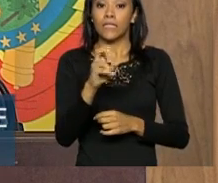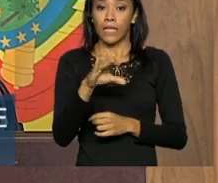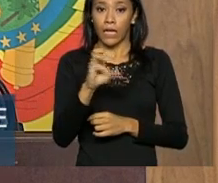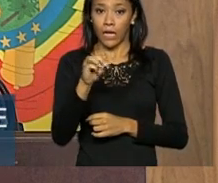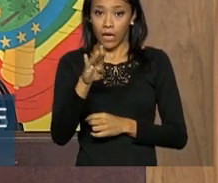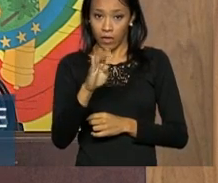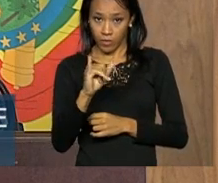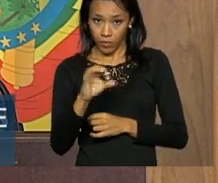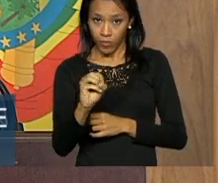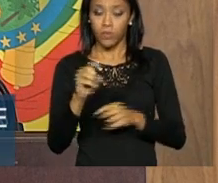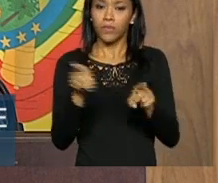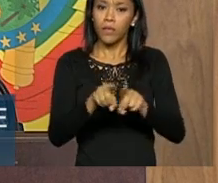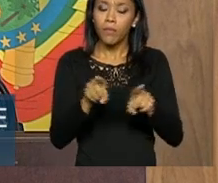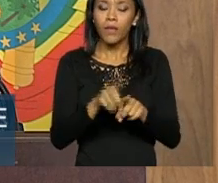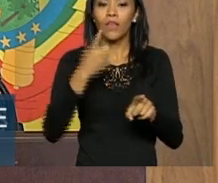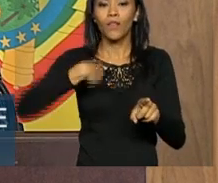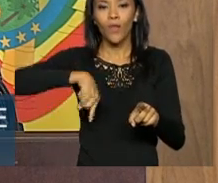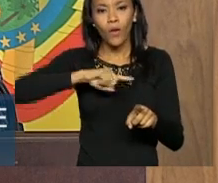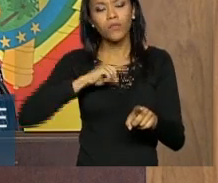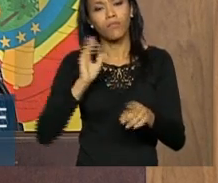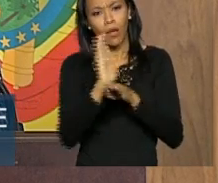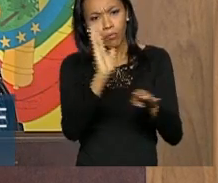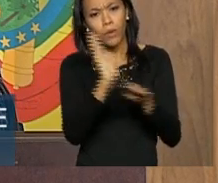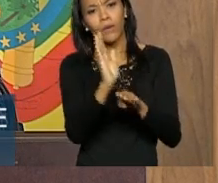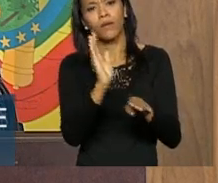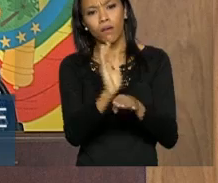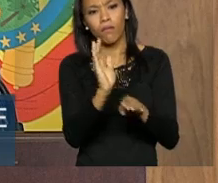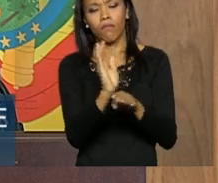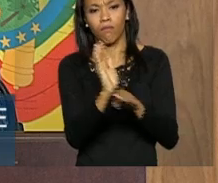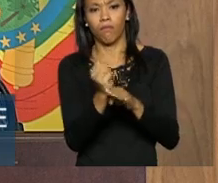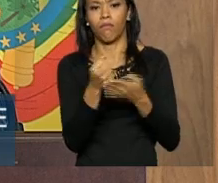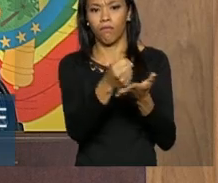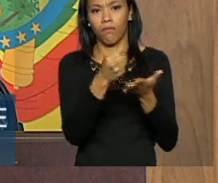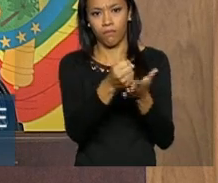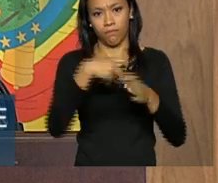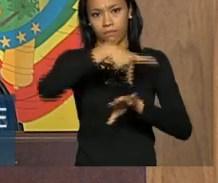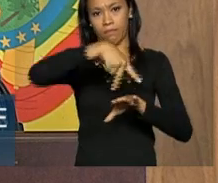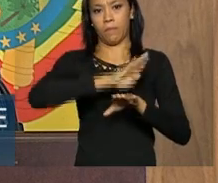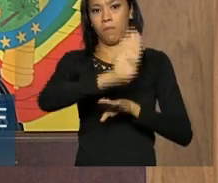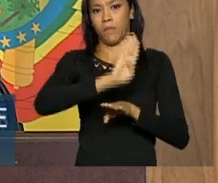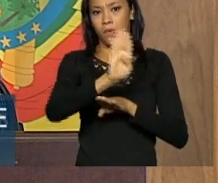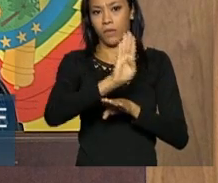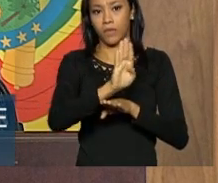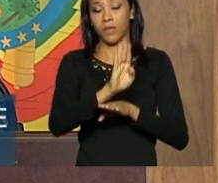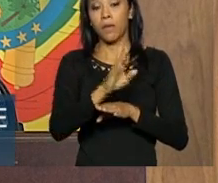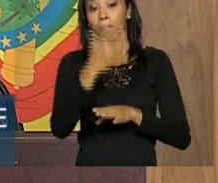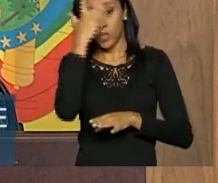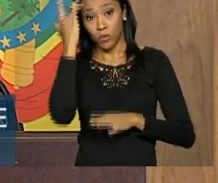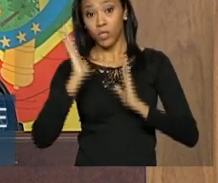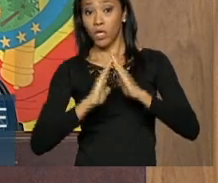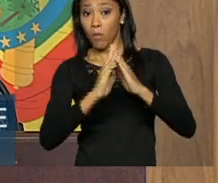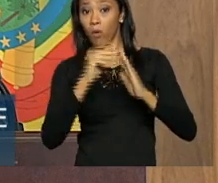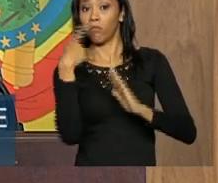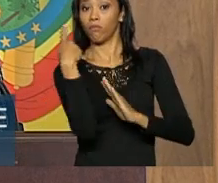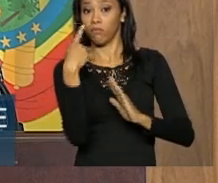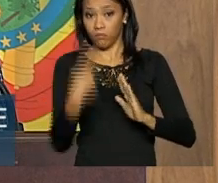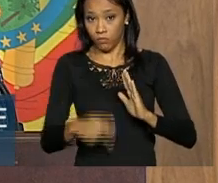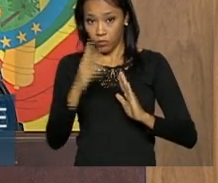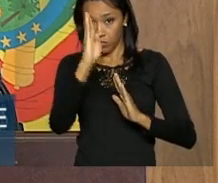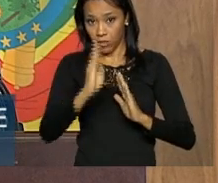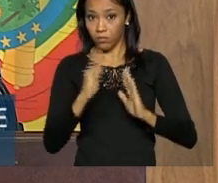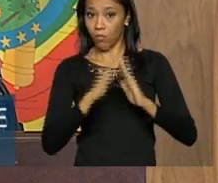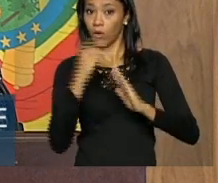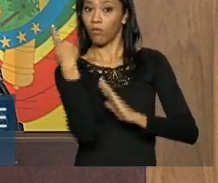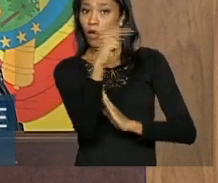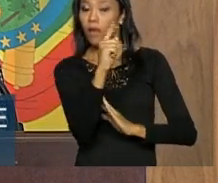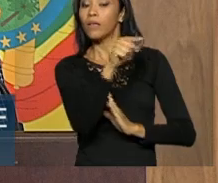em priorizar a cooperação fronteiriça em benefício das comunidades de brasileiros e de bolivianos que